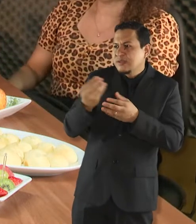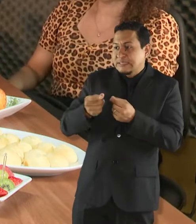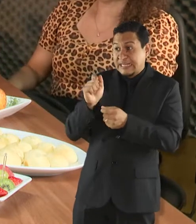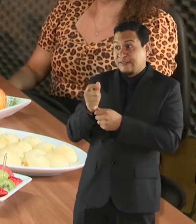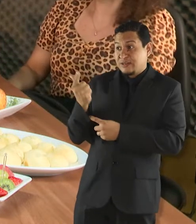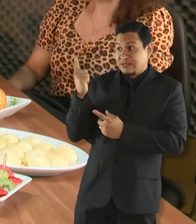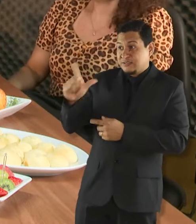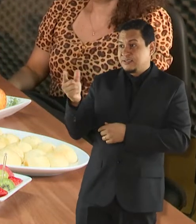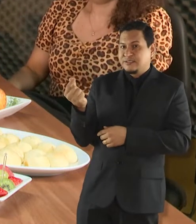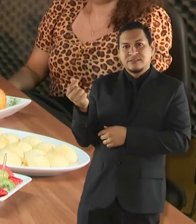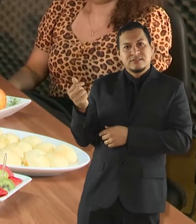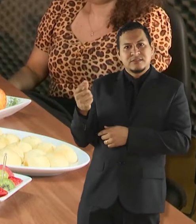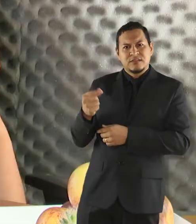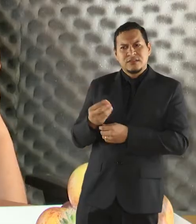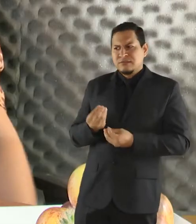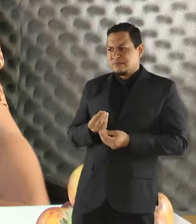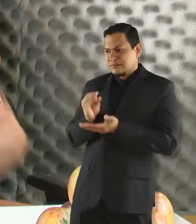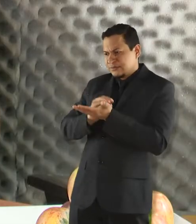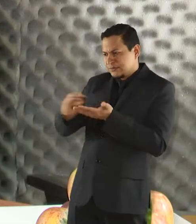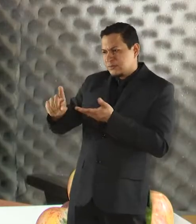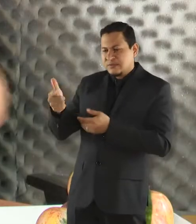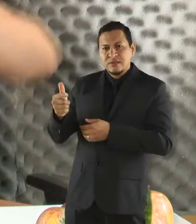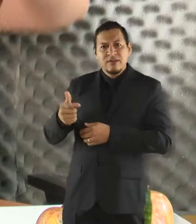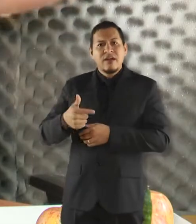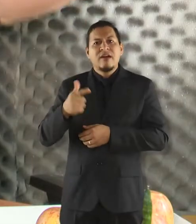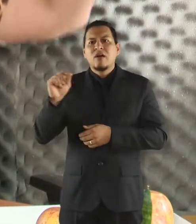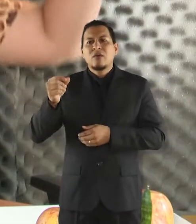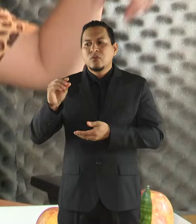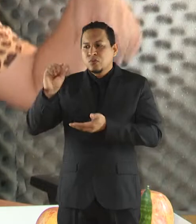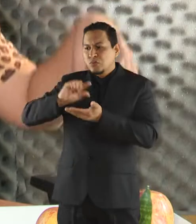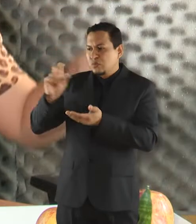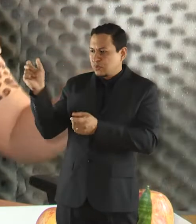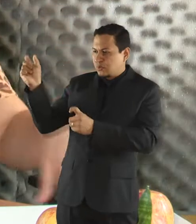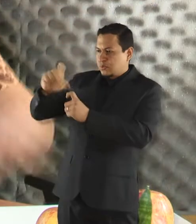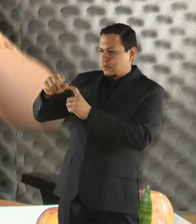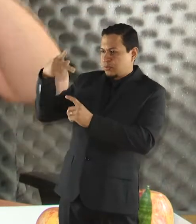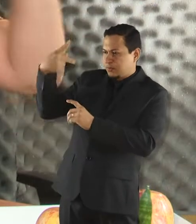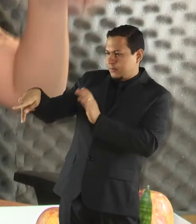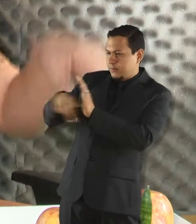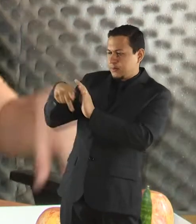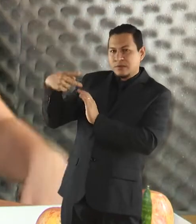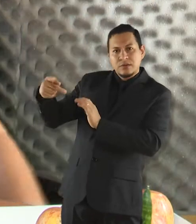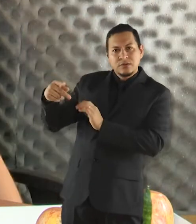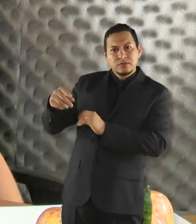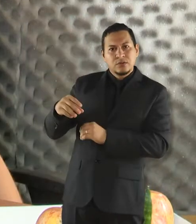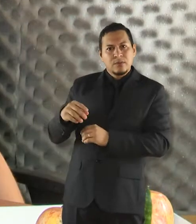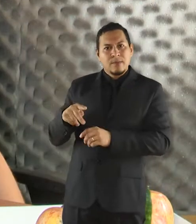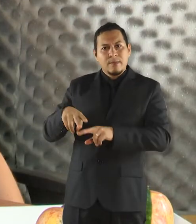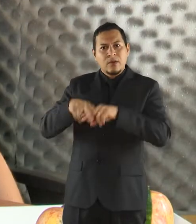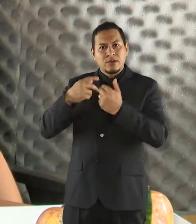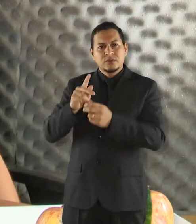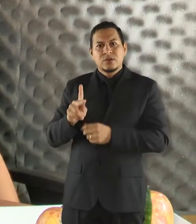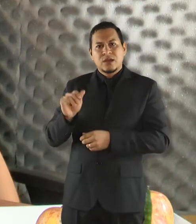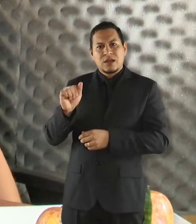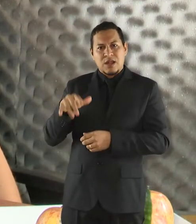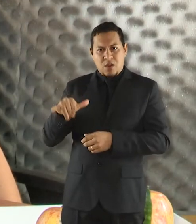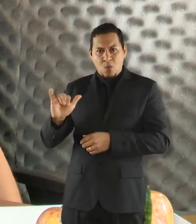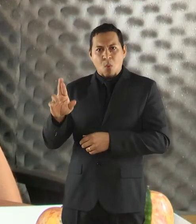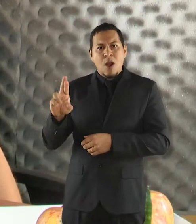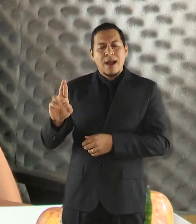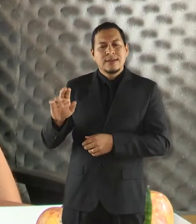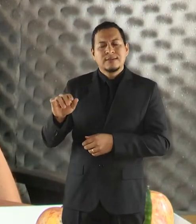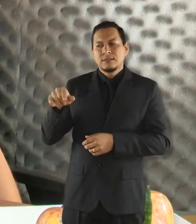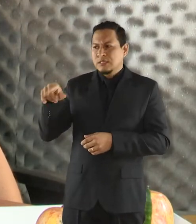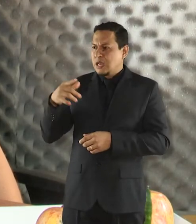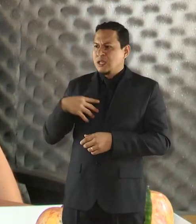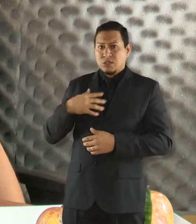negócio dá dinheiro mesmo. E não é que deu pra ele, menina. Quando eu acessei lá, caiu o dinheiro na conta dele, no Kawaii. Eu digo, rapaz, que menino